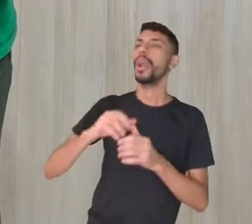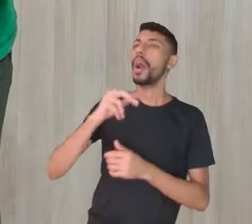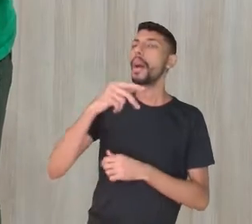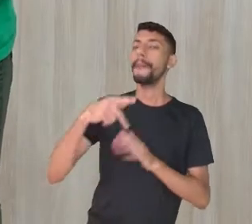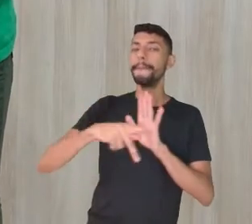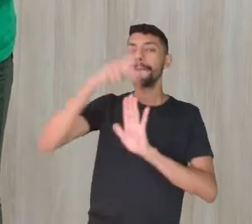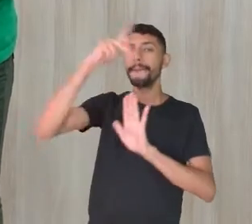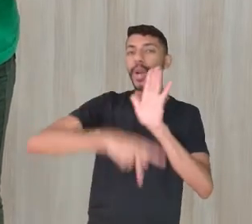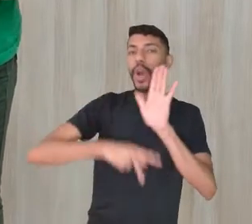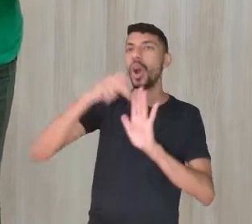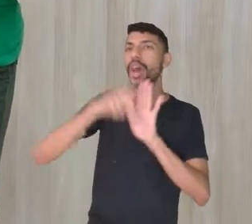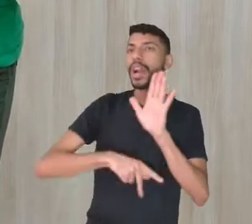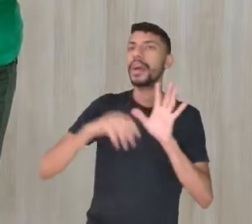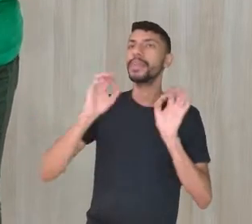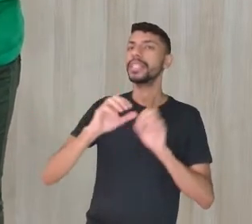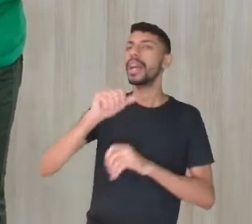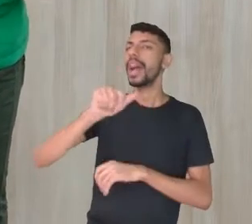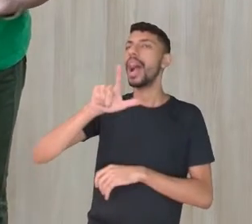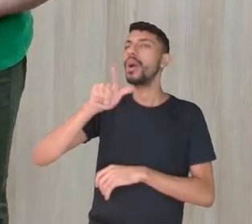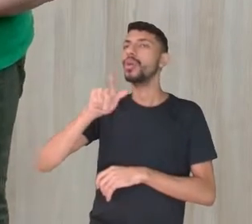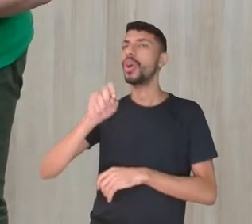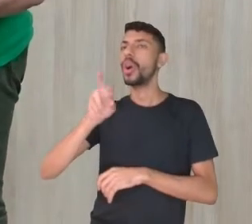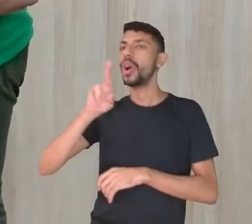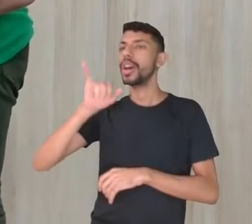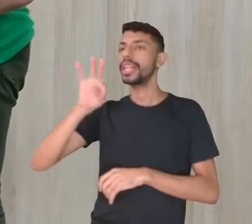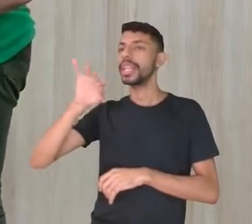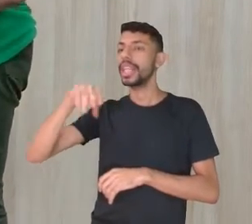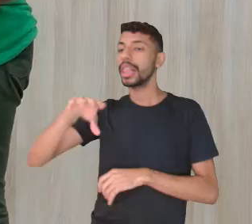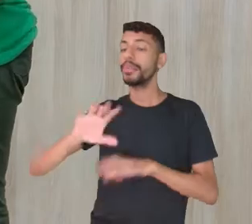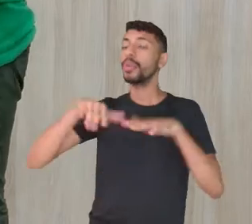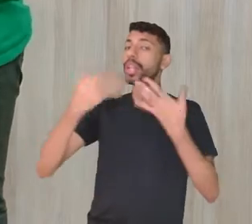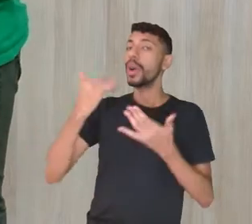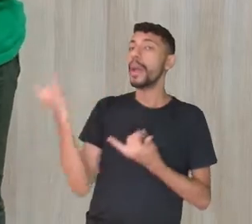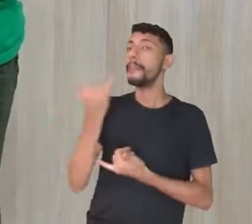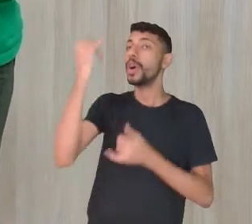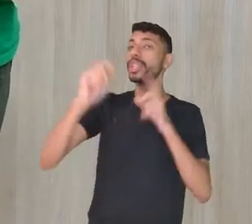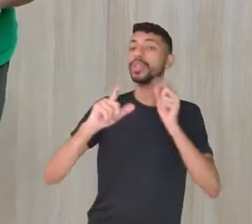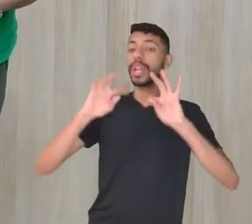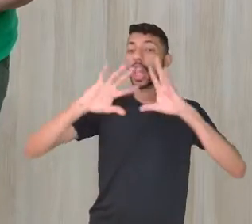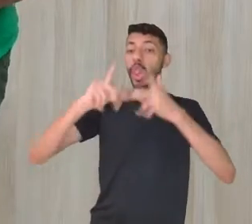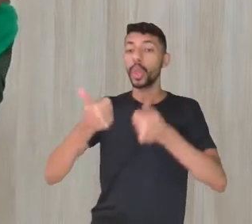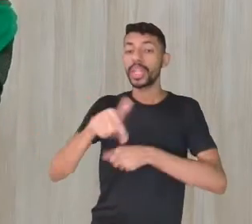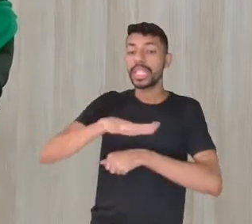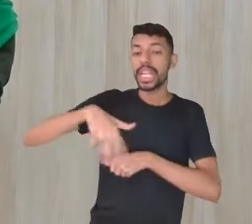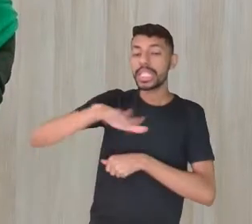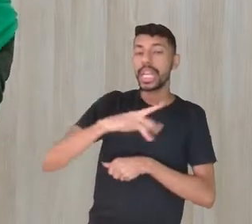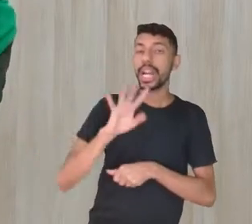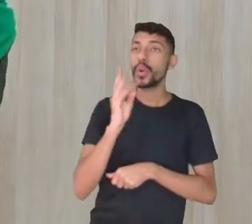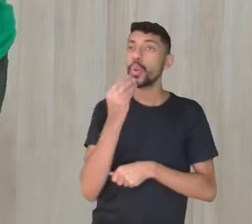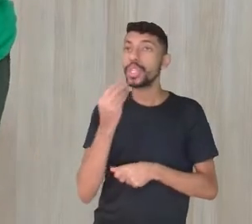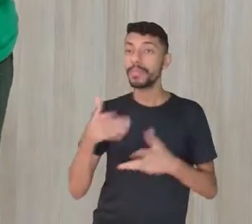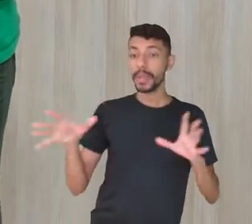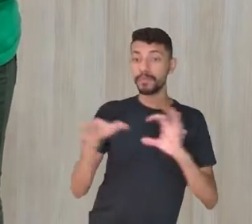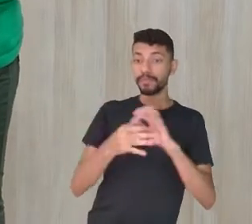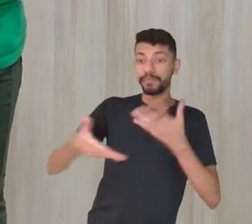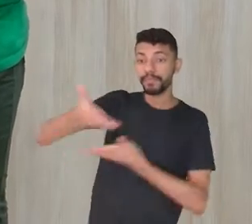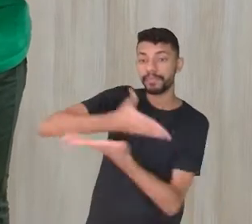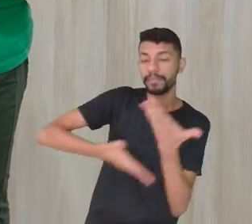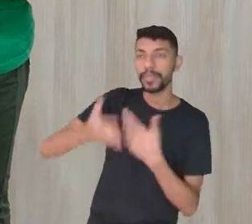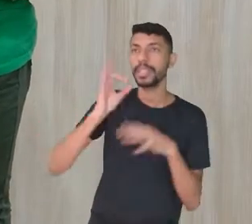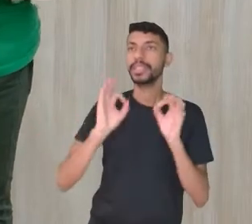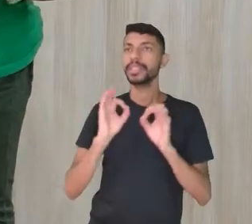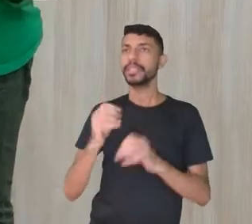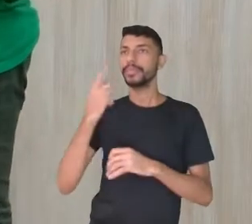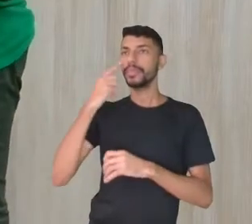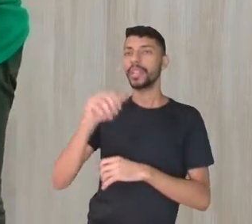aí, não só da matemática, mas de todas as áreas do conhecimento. A automação, né? O algoritmo é como se fosse a